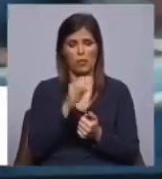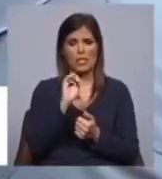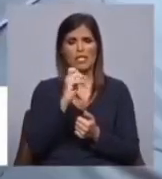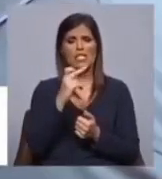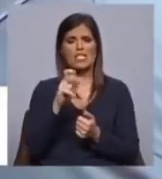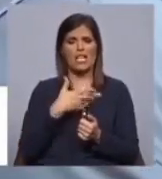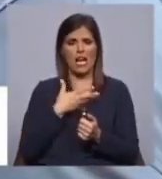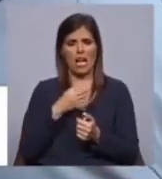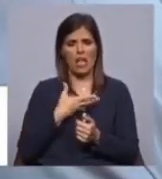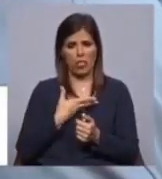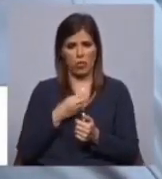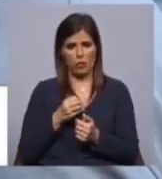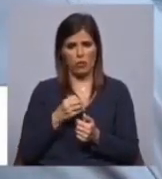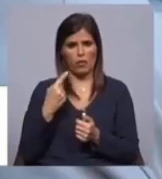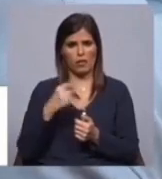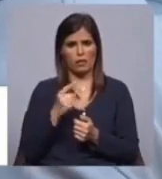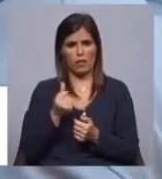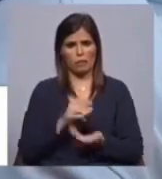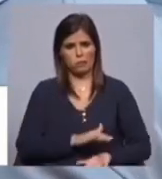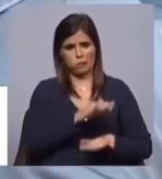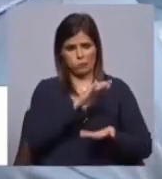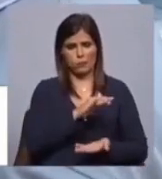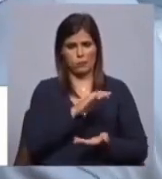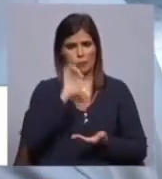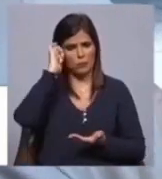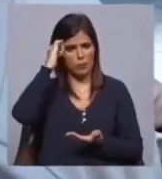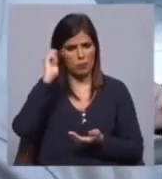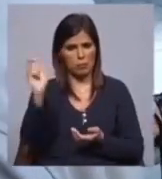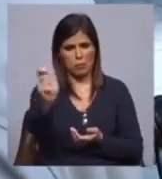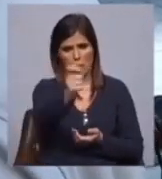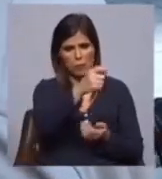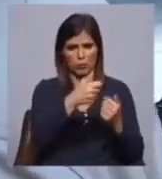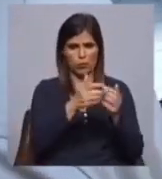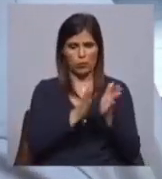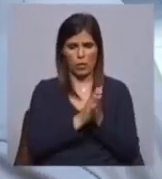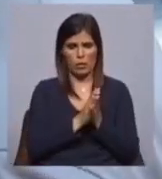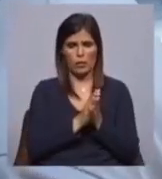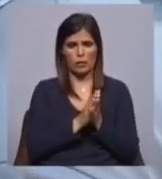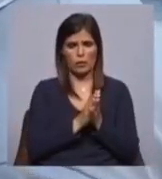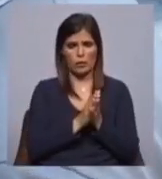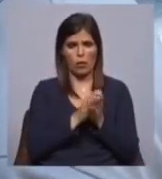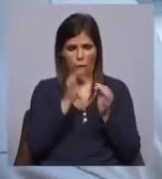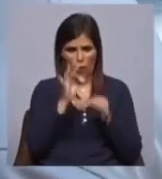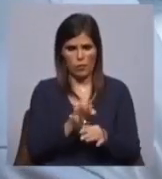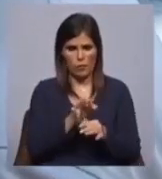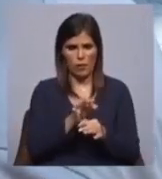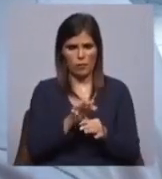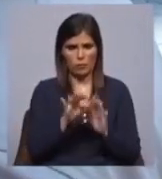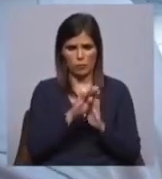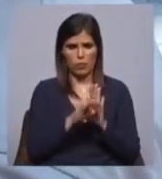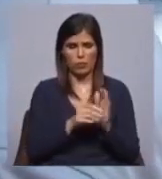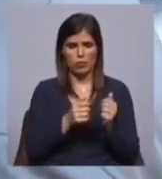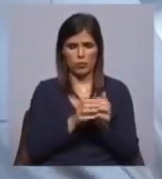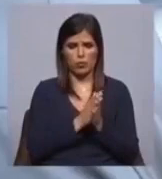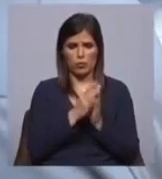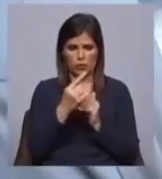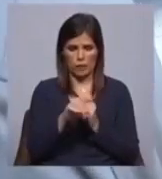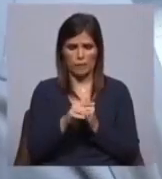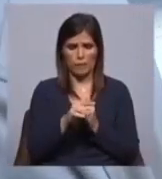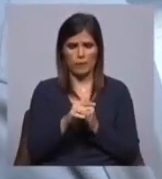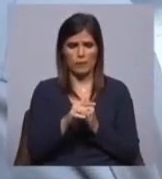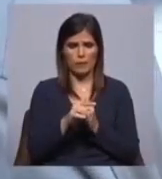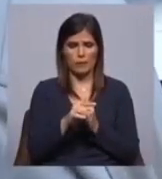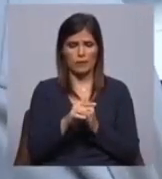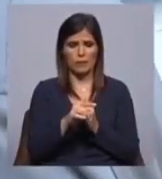uma provisão para os lesados, para ser recebido uma provisão. O que é feito, está confirmado em todos os processos, não é? Claro, e há carinha